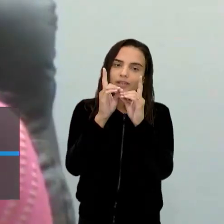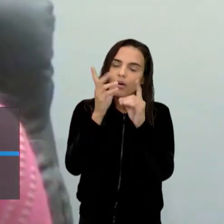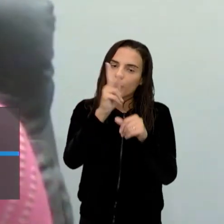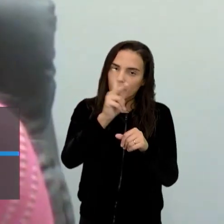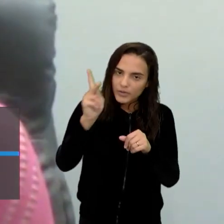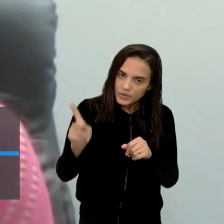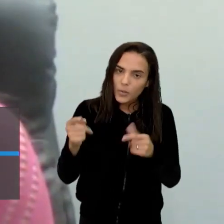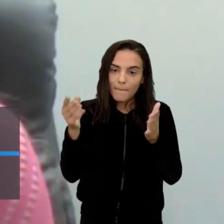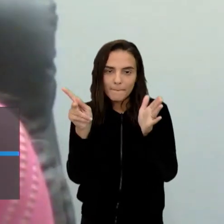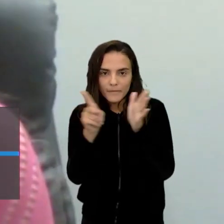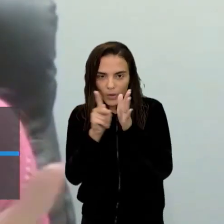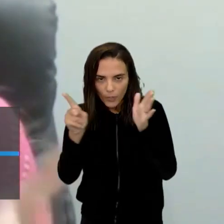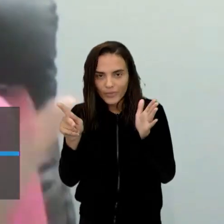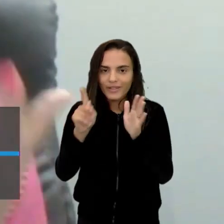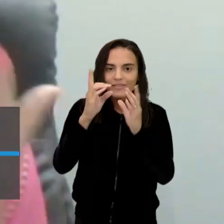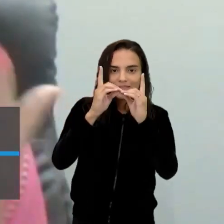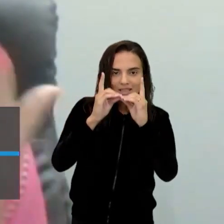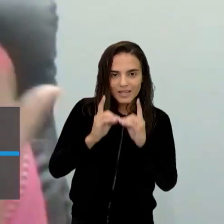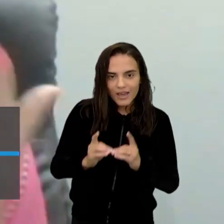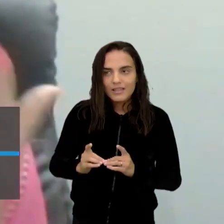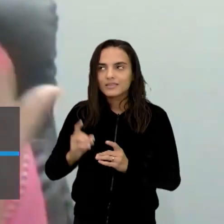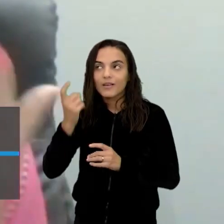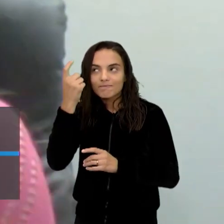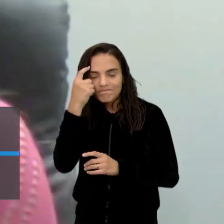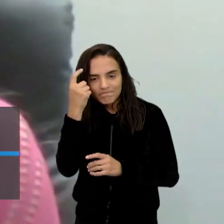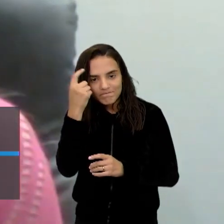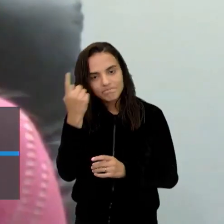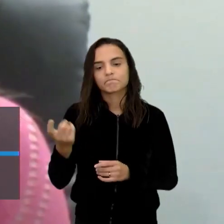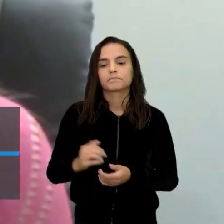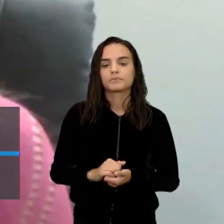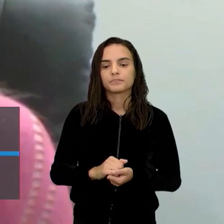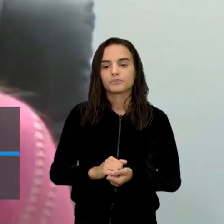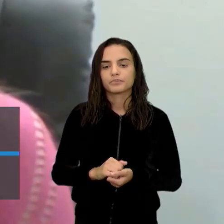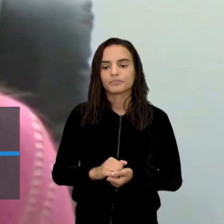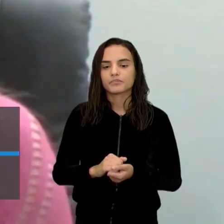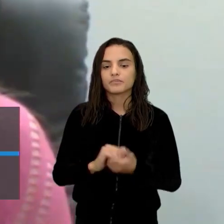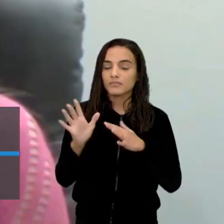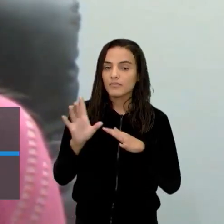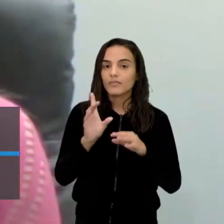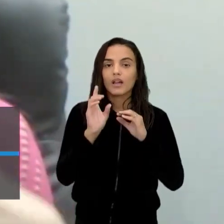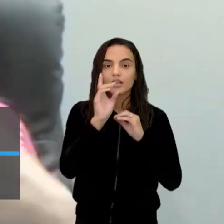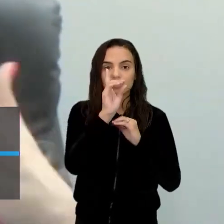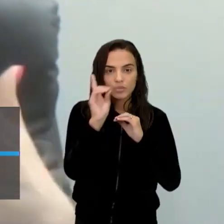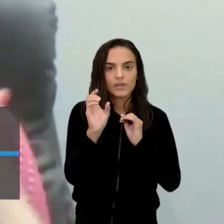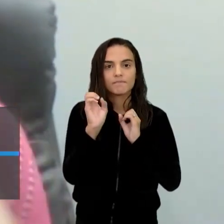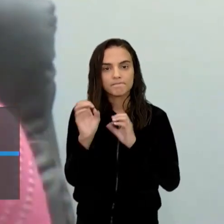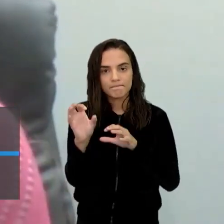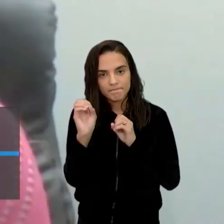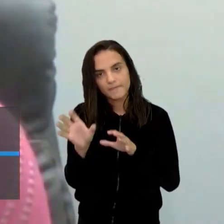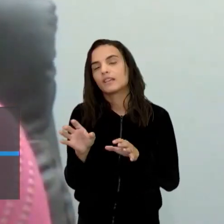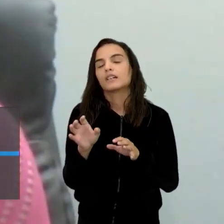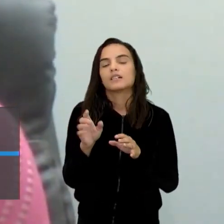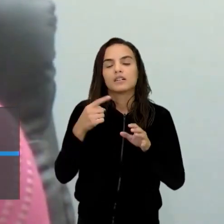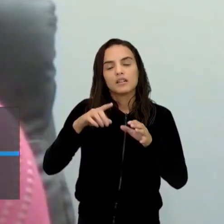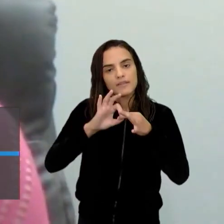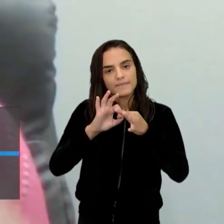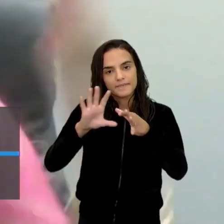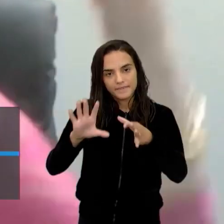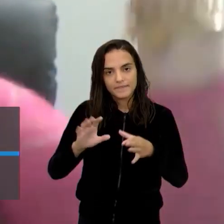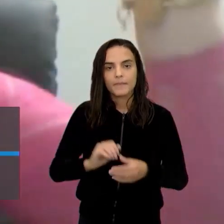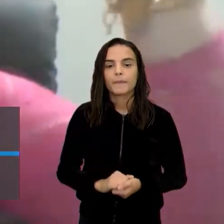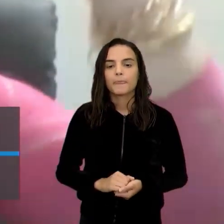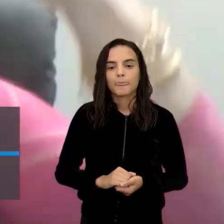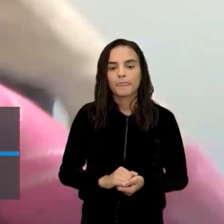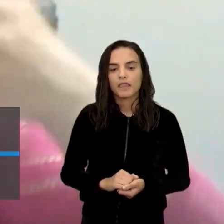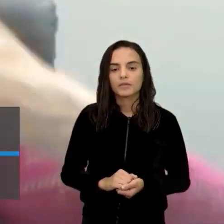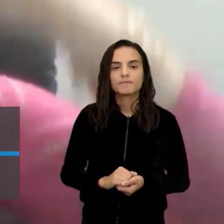acordo com a necessidade, o hospital ele solicita a diretoria de ensino e a gente,